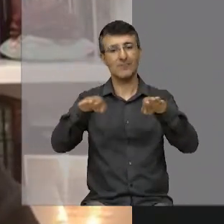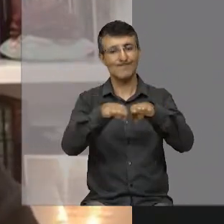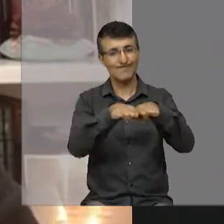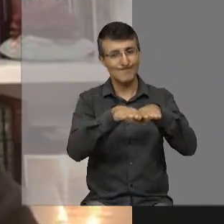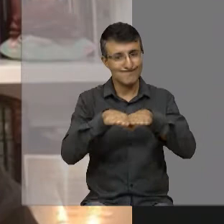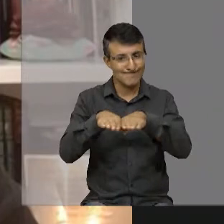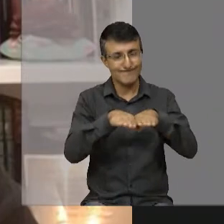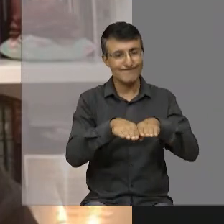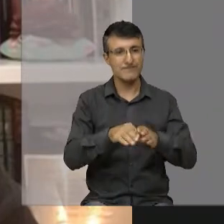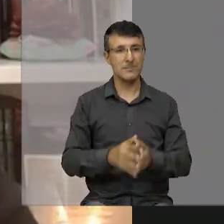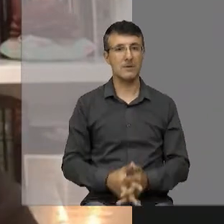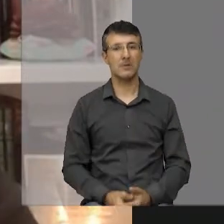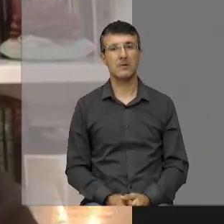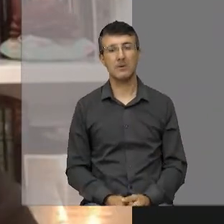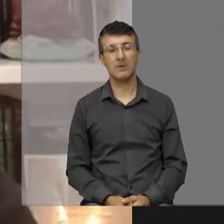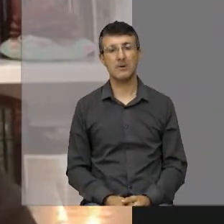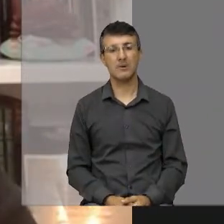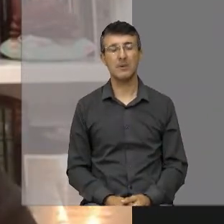Perguntar para a Cris,